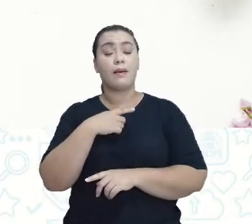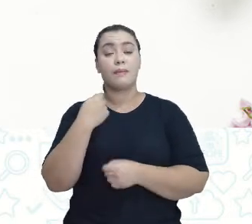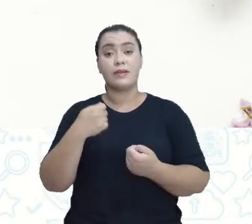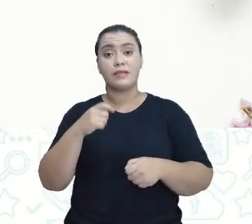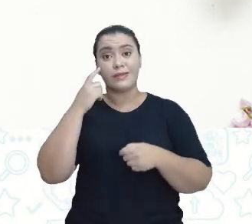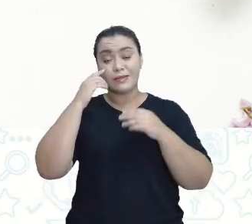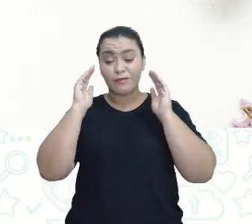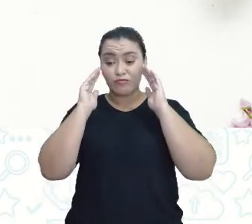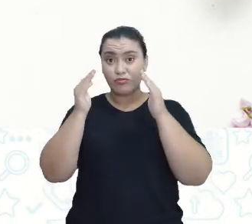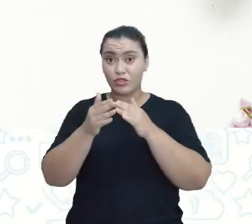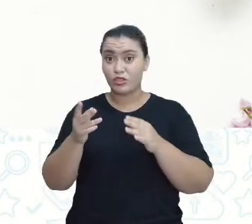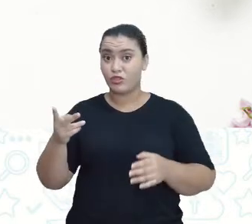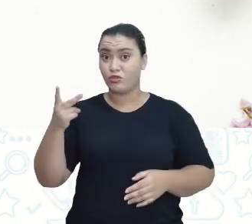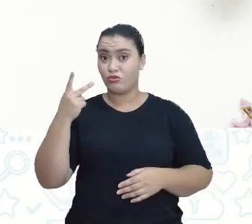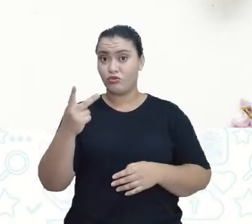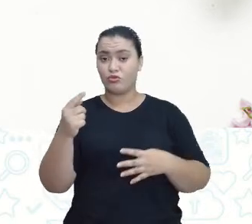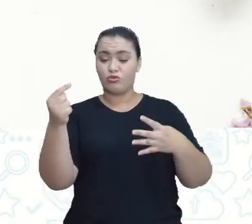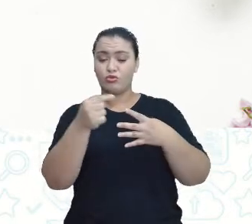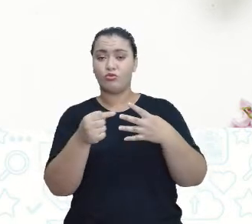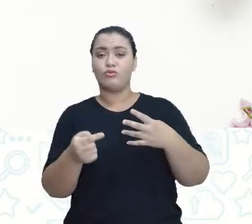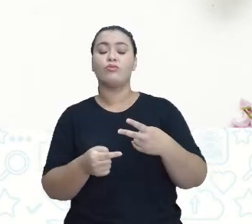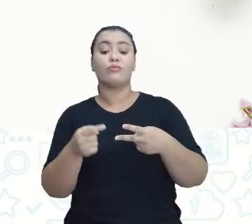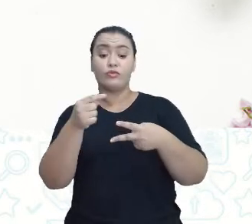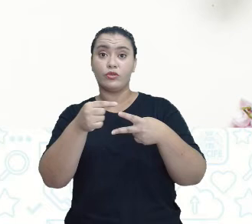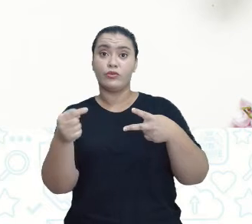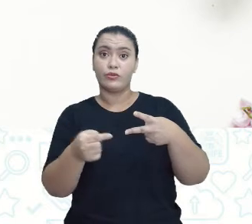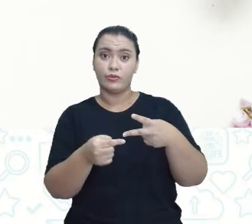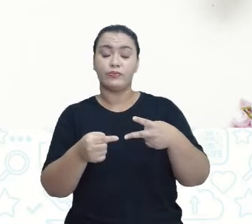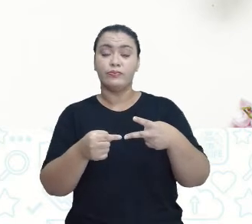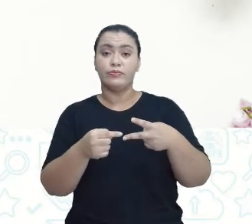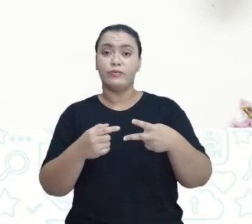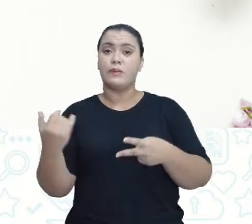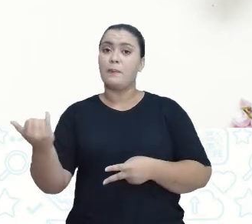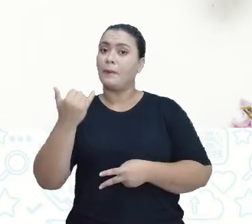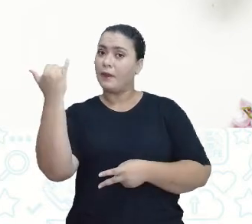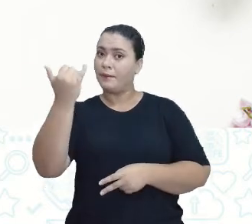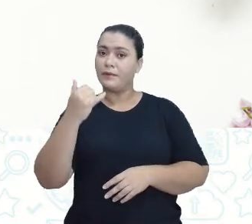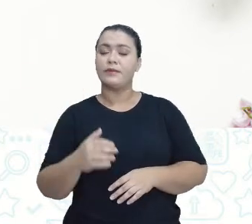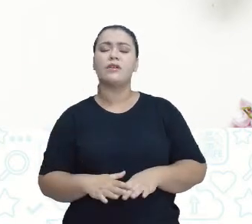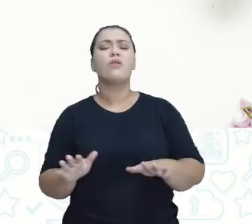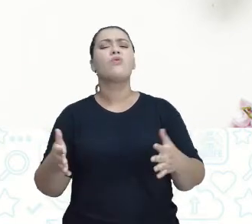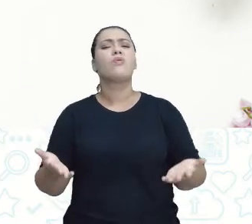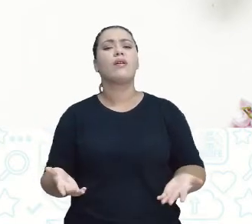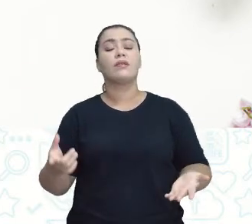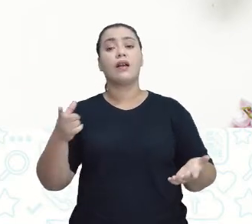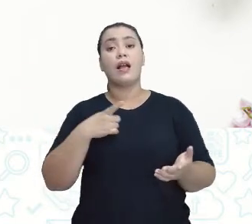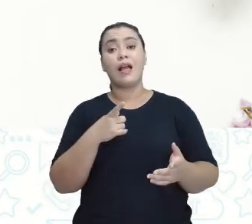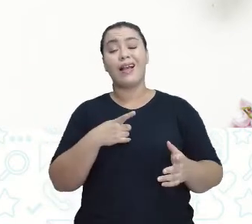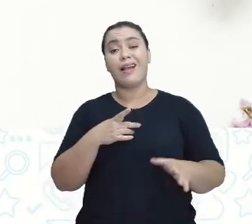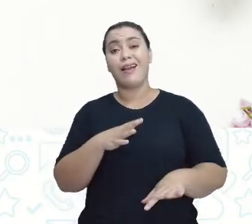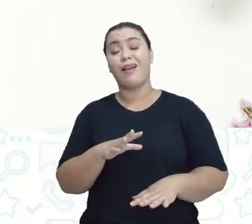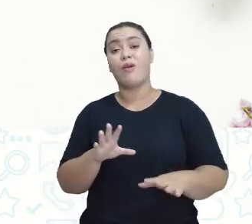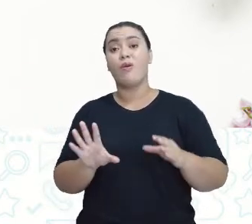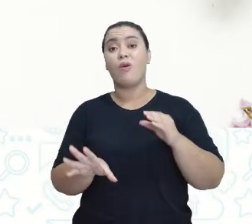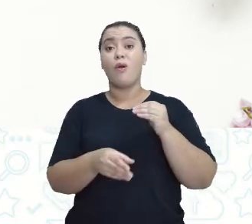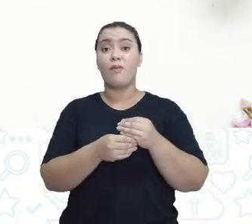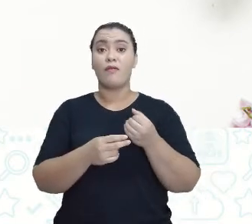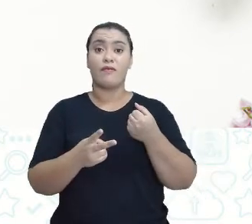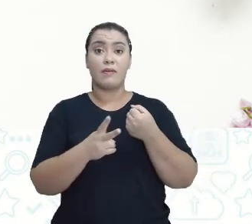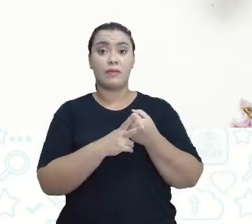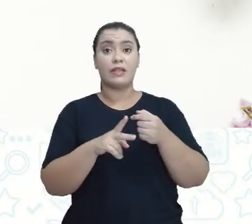tópicos essenciais a esses assuntos, tá certo? Quais são eles? Os complementos verbais e